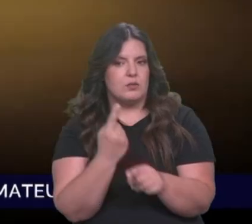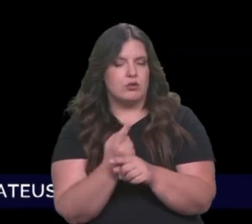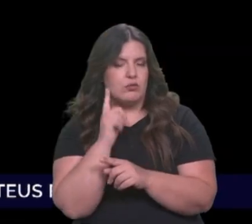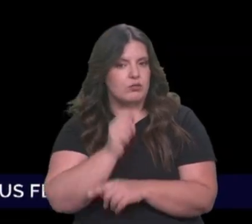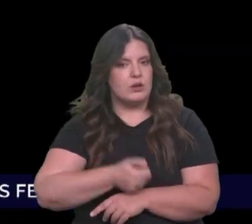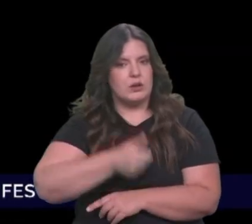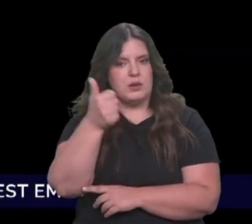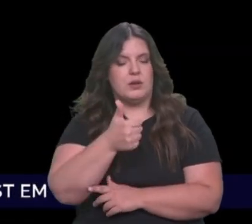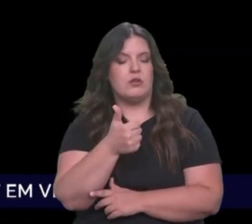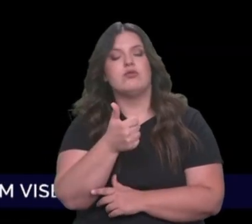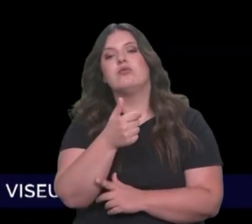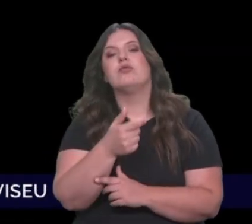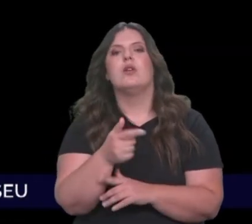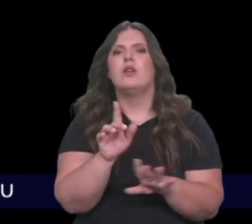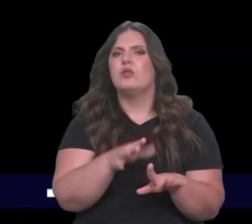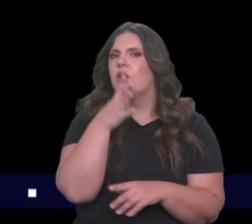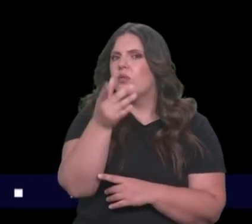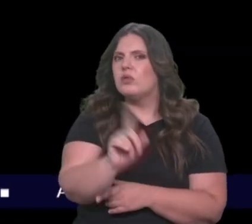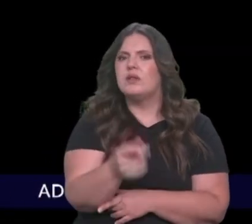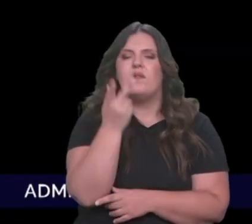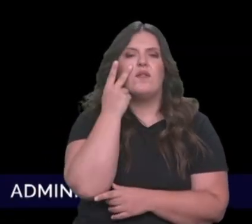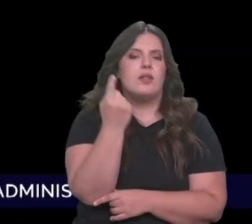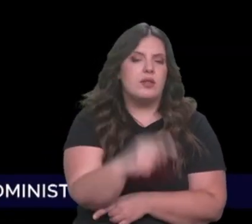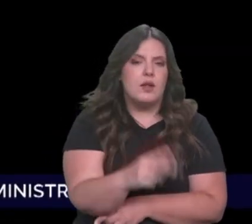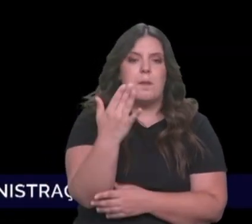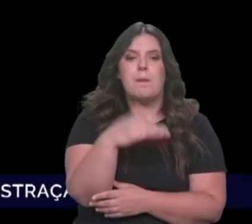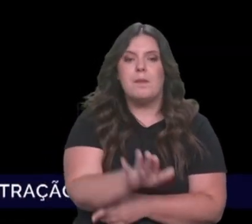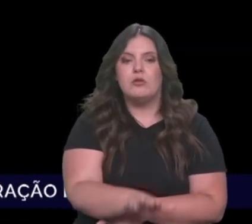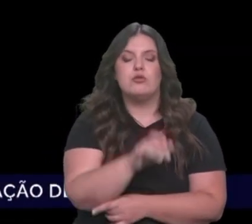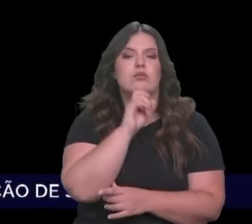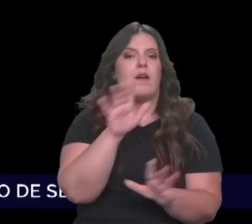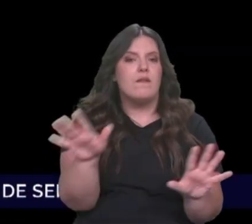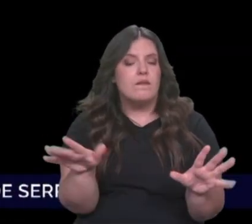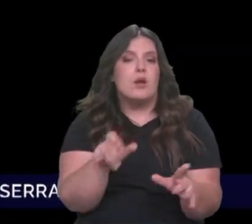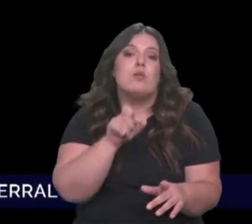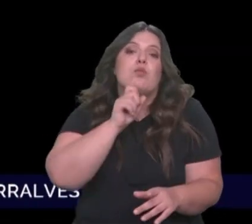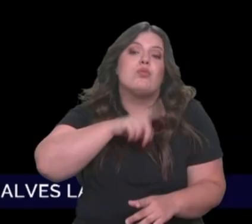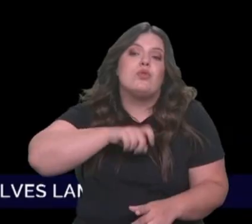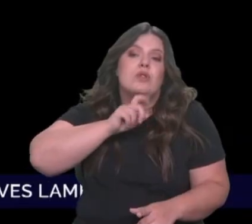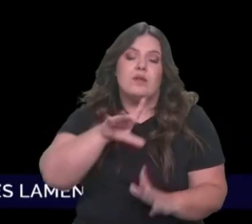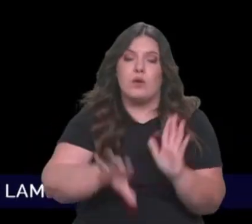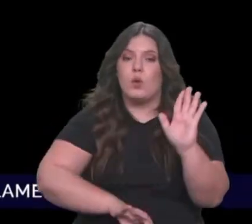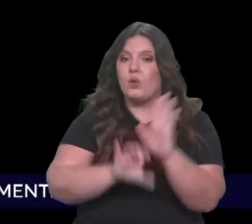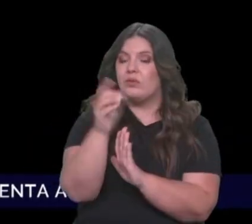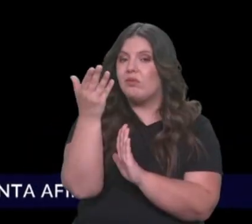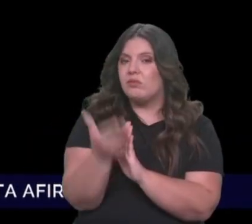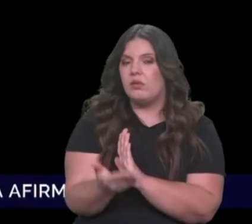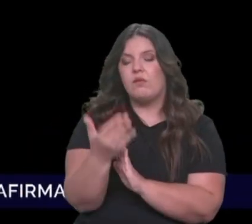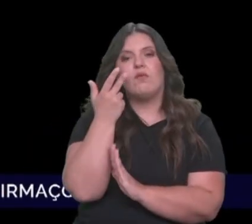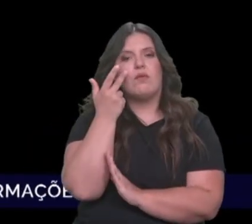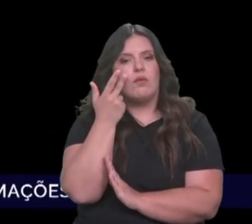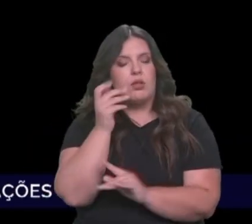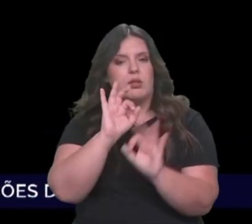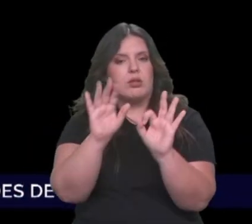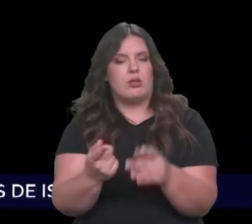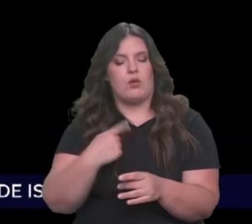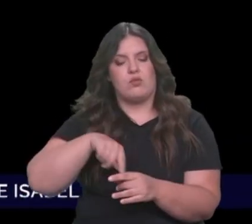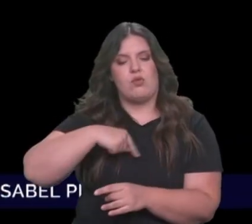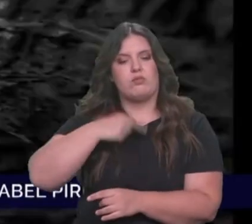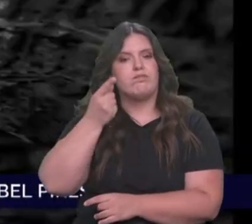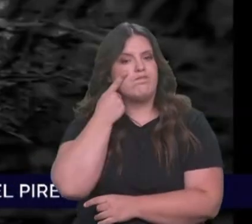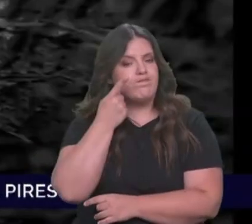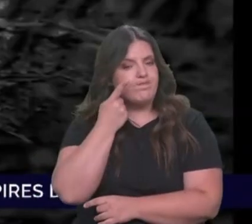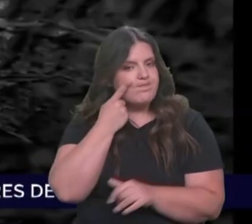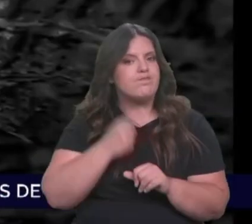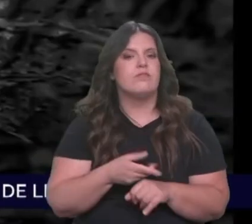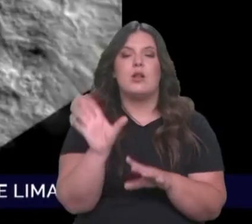fundamentais para, não estamos a dizer que teve vida, mas potencialmente ter condições para ter vida como aquela que nós conhecemos.